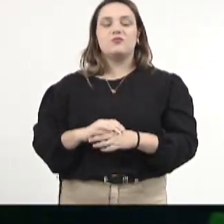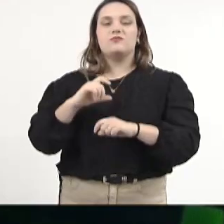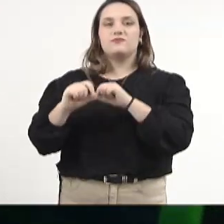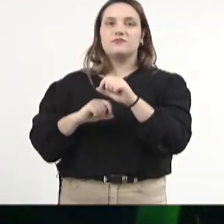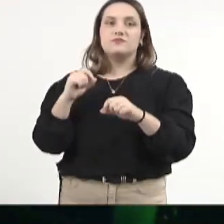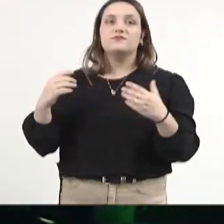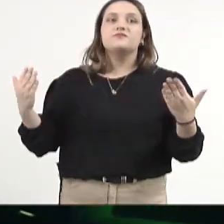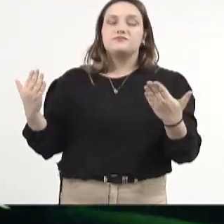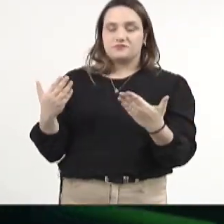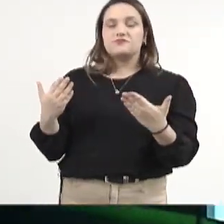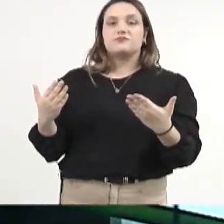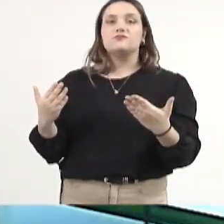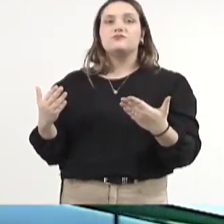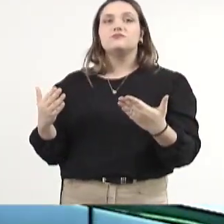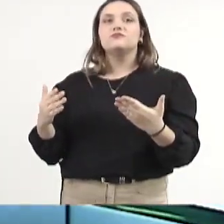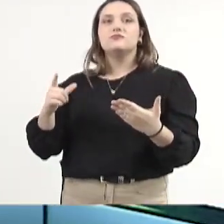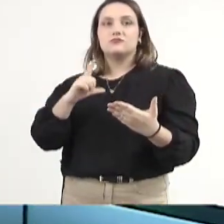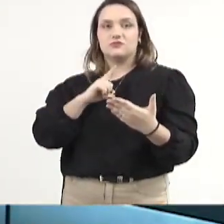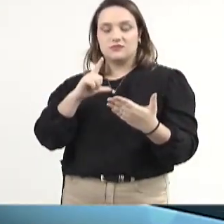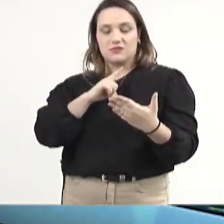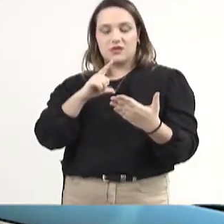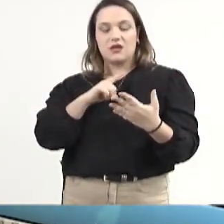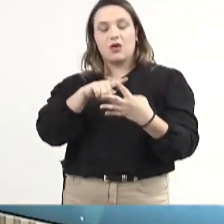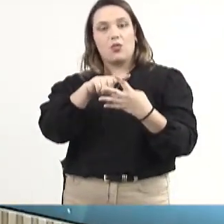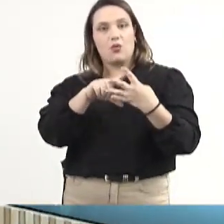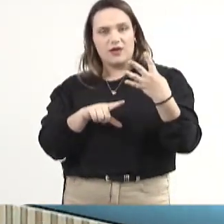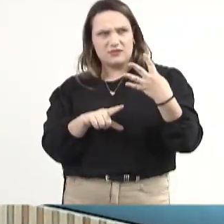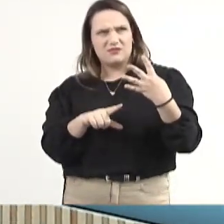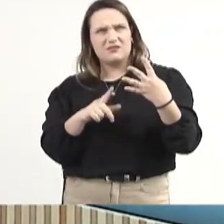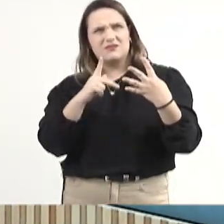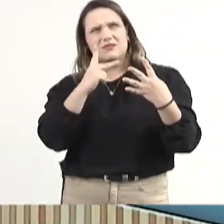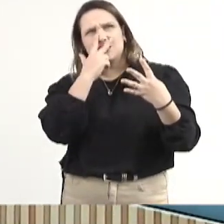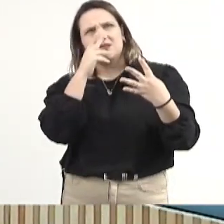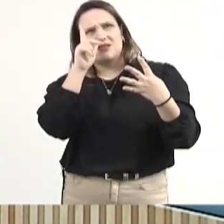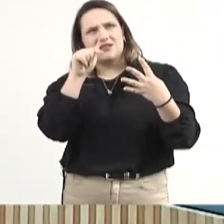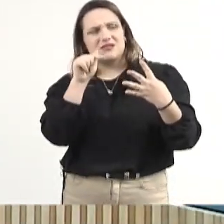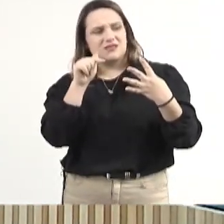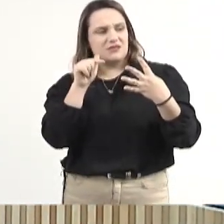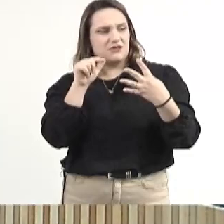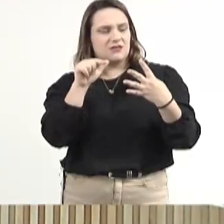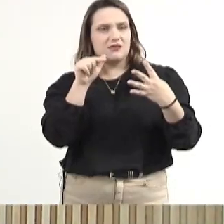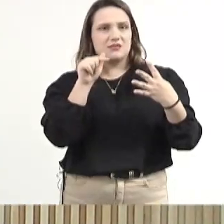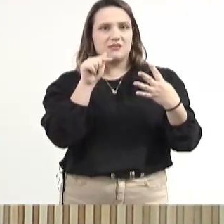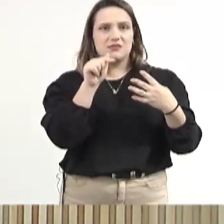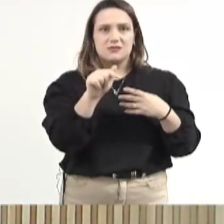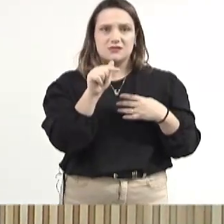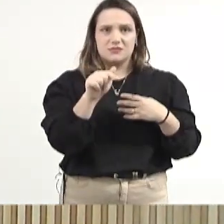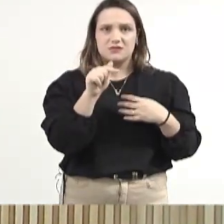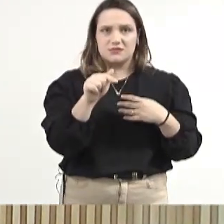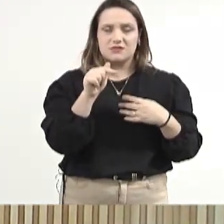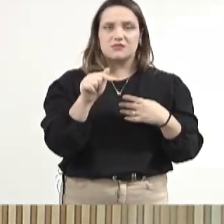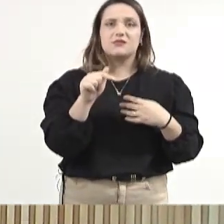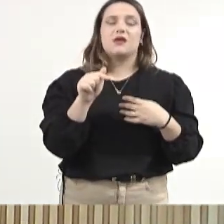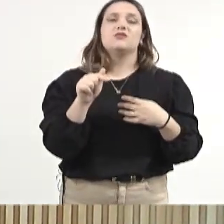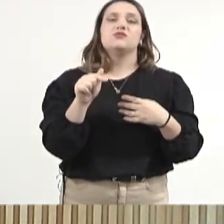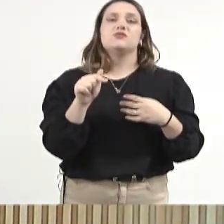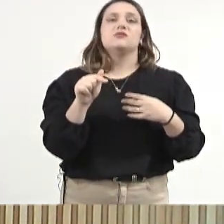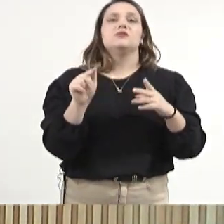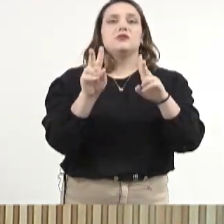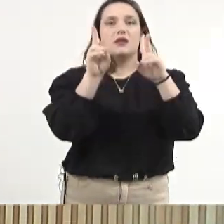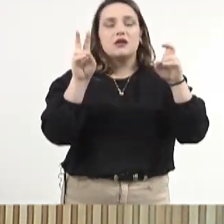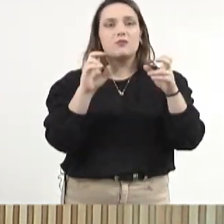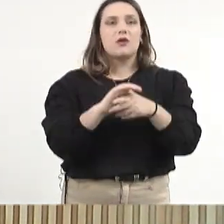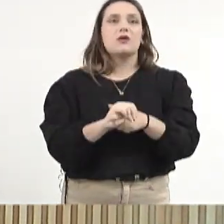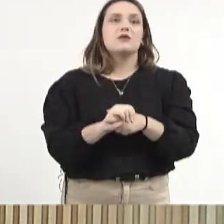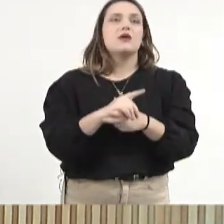deputados estaduais. Inicialmente, 7 matérias estavam previstas para serem votadas no dia de hoje. A gente começa falando,